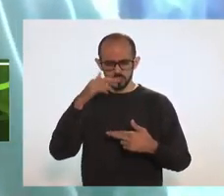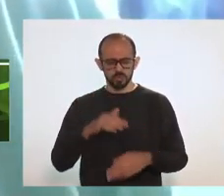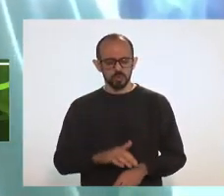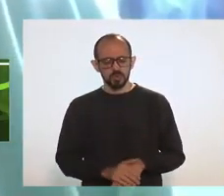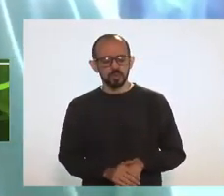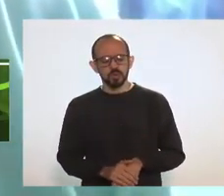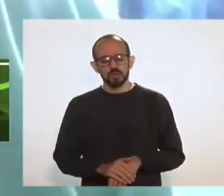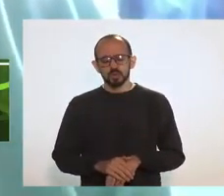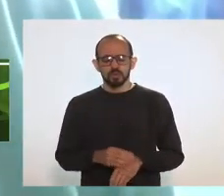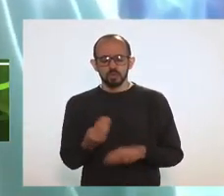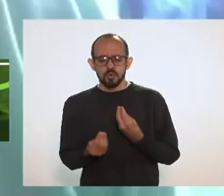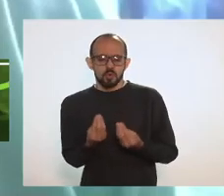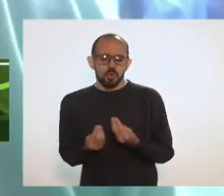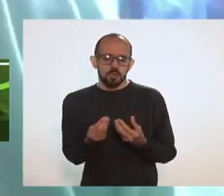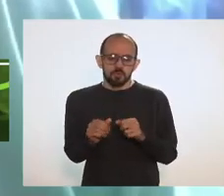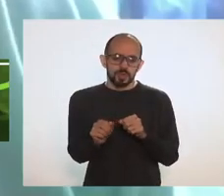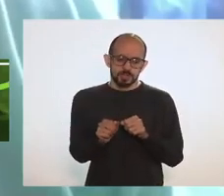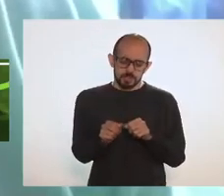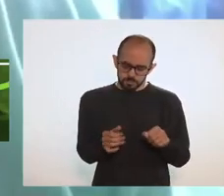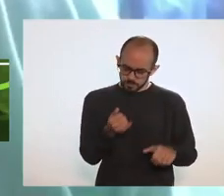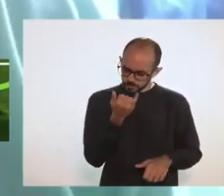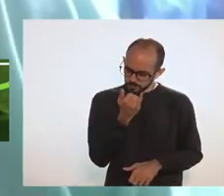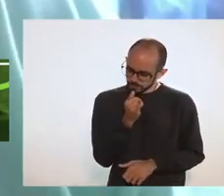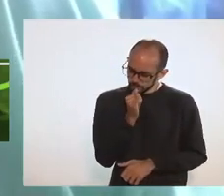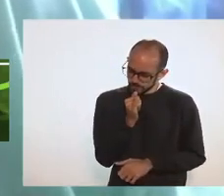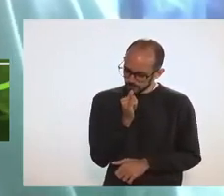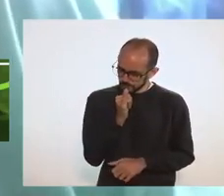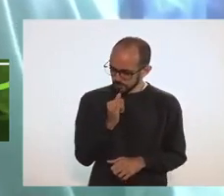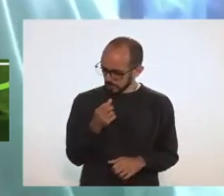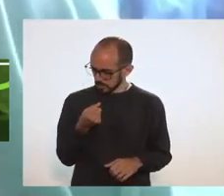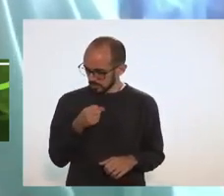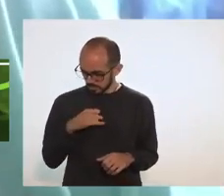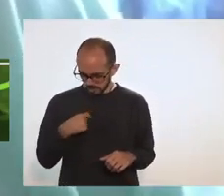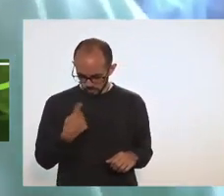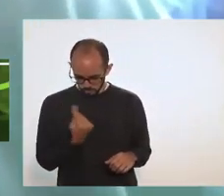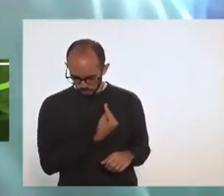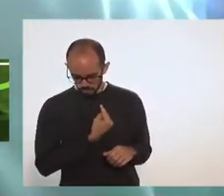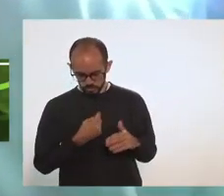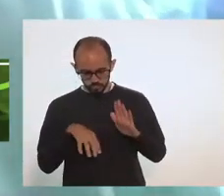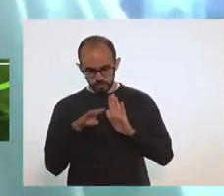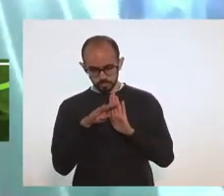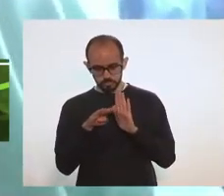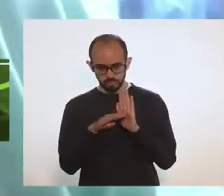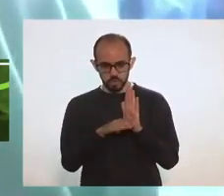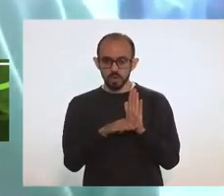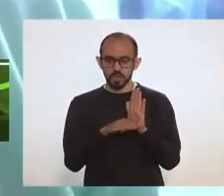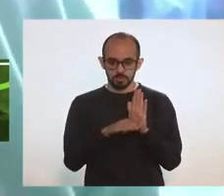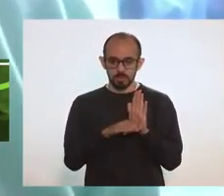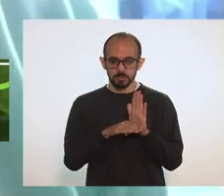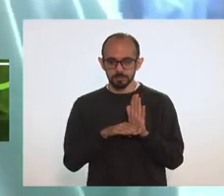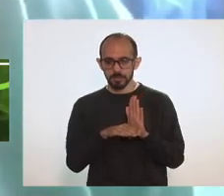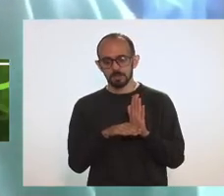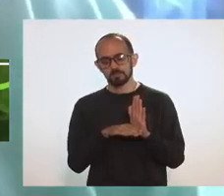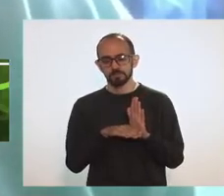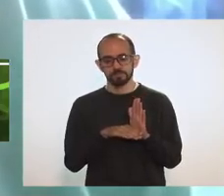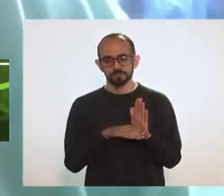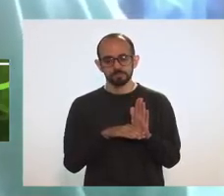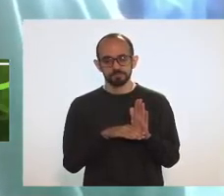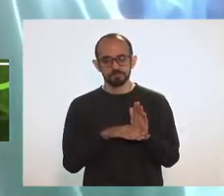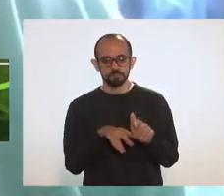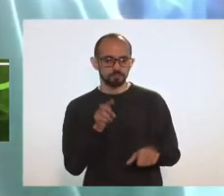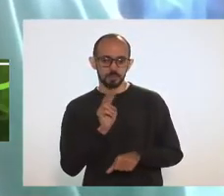que subliminarmente, à prática de atos sexuais ou qualquer outro ato libidinoso. A questão